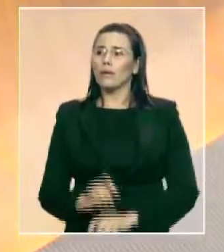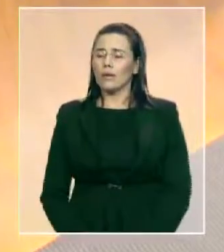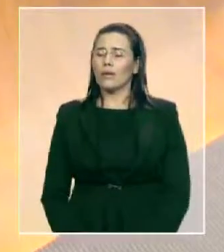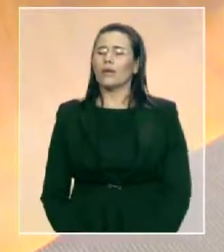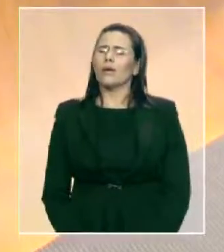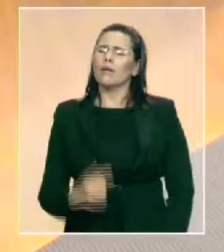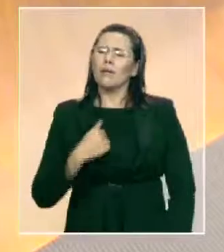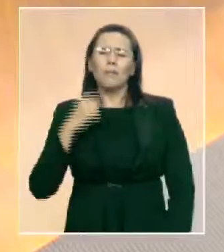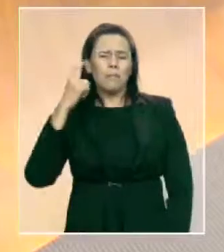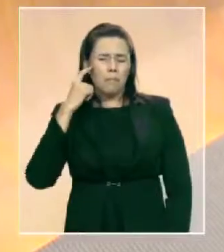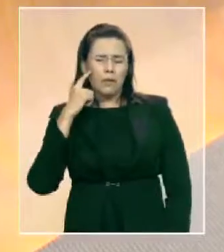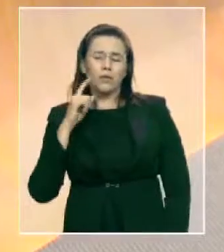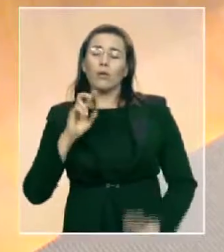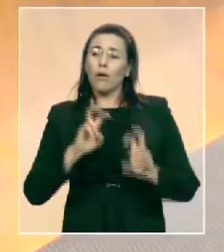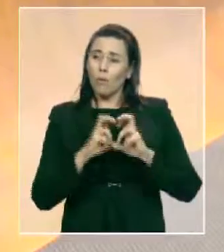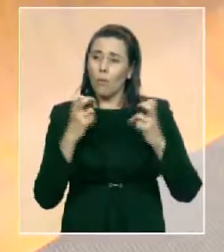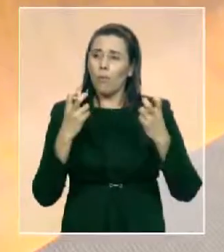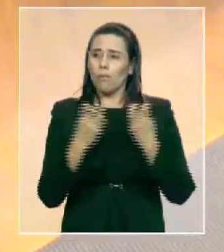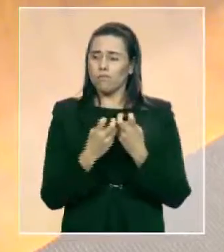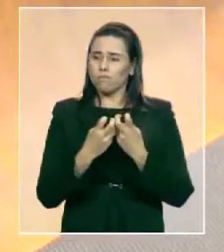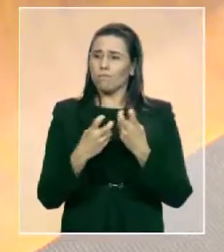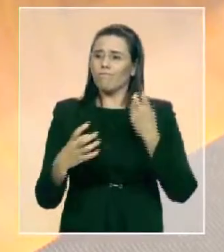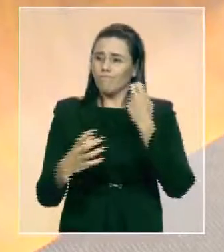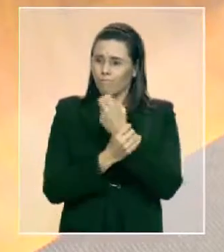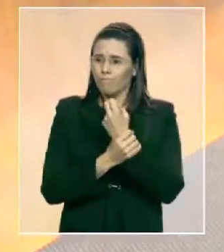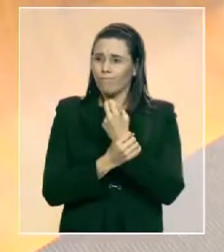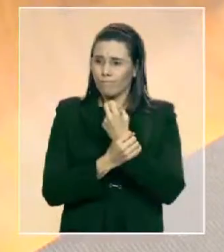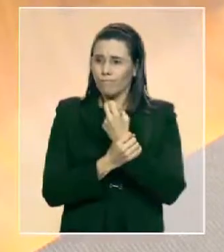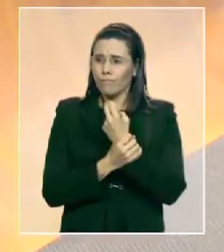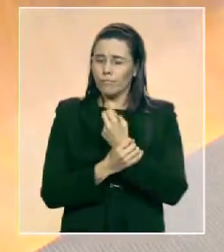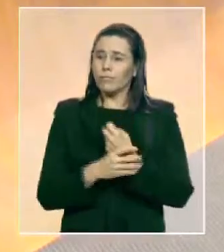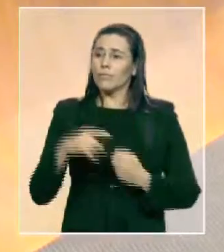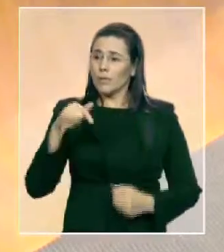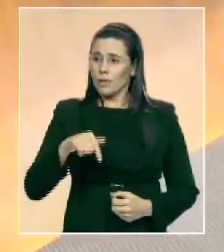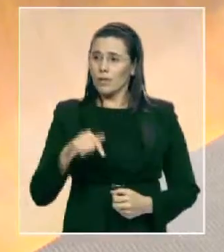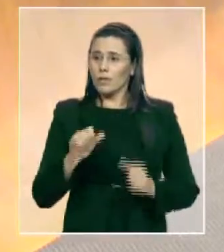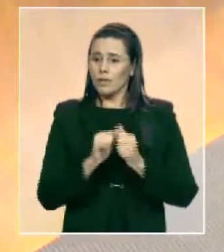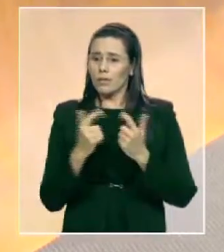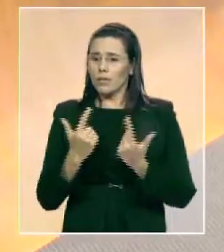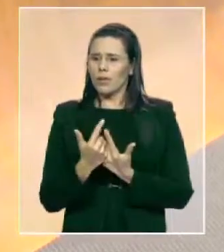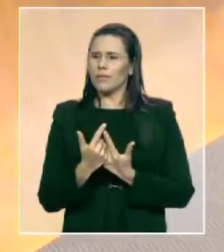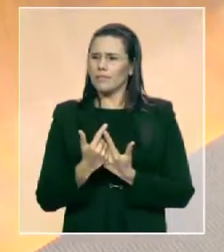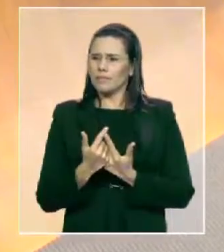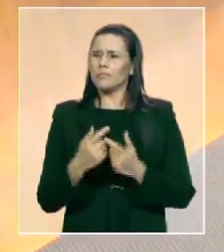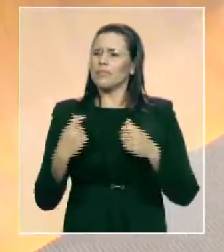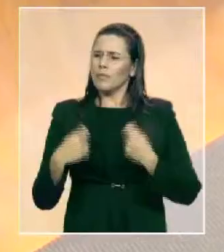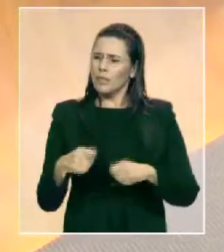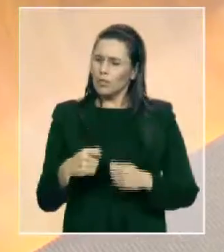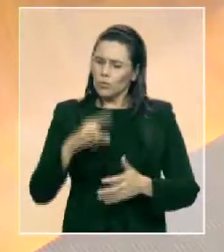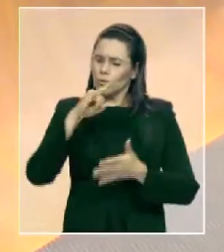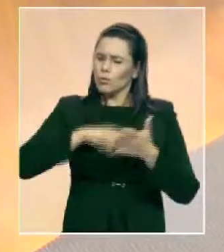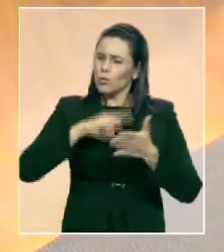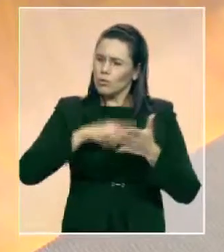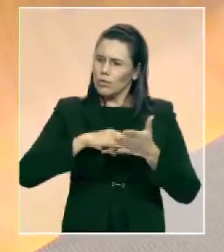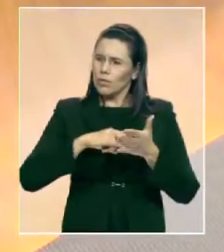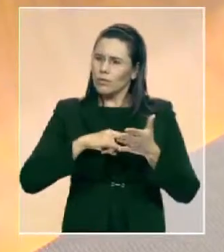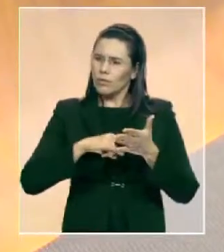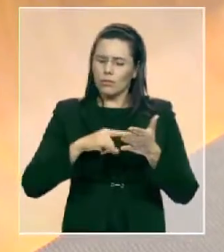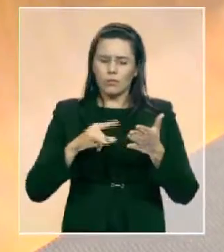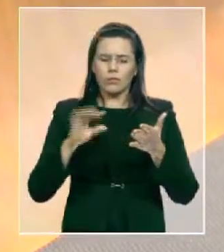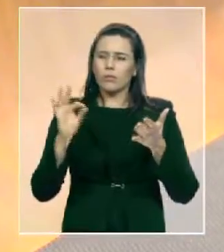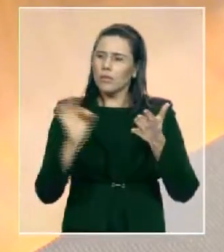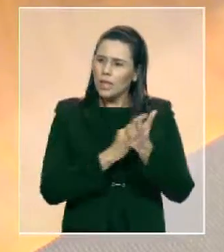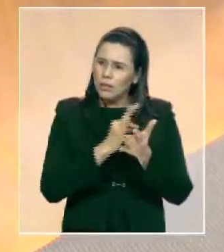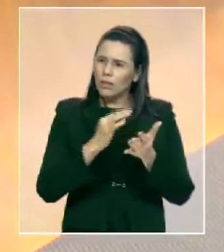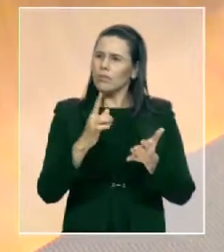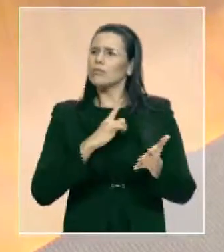comissão aumente, é uma busca, é um documento assinado, e nós precisamos que o governo